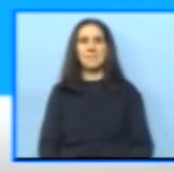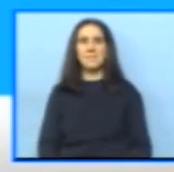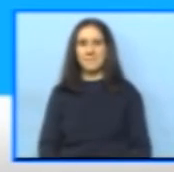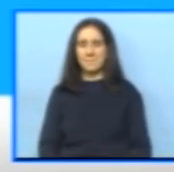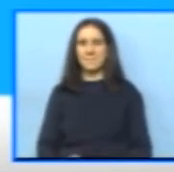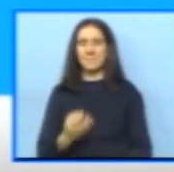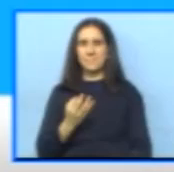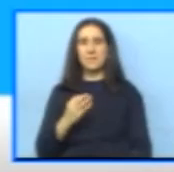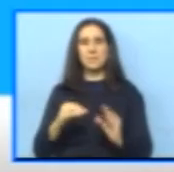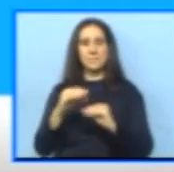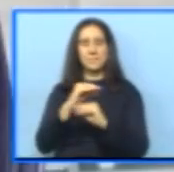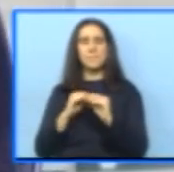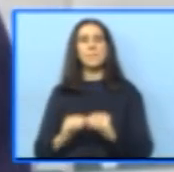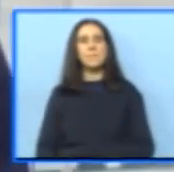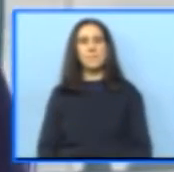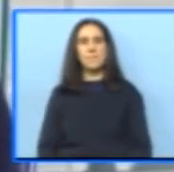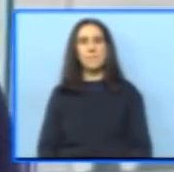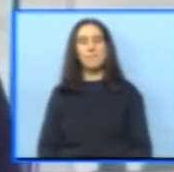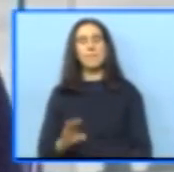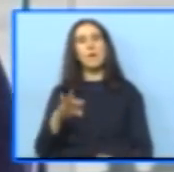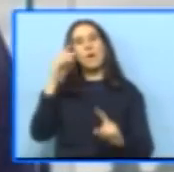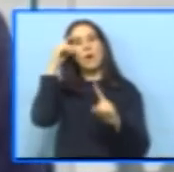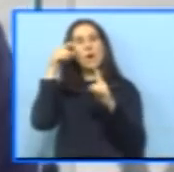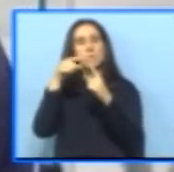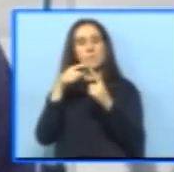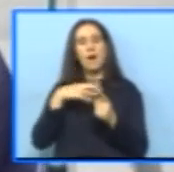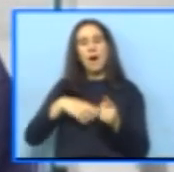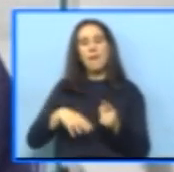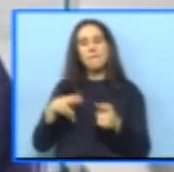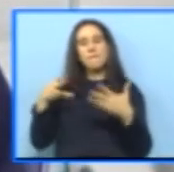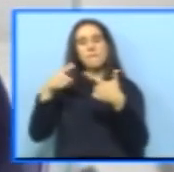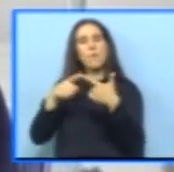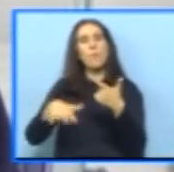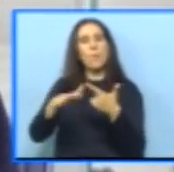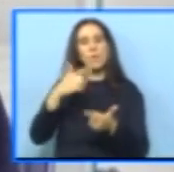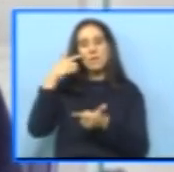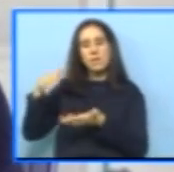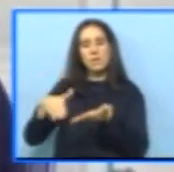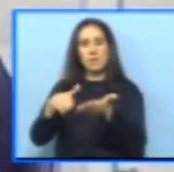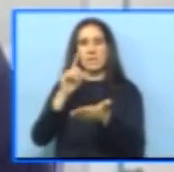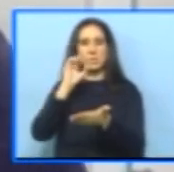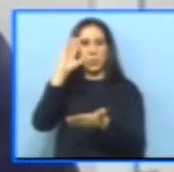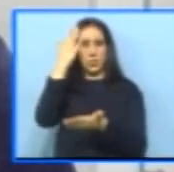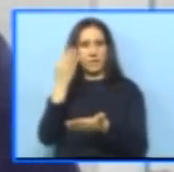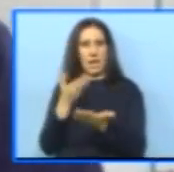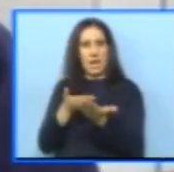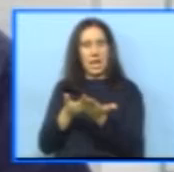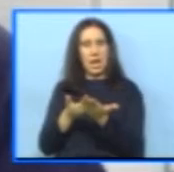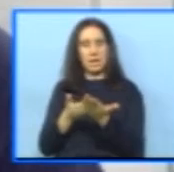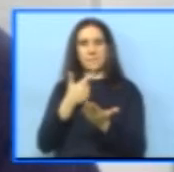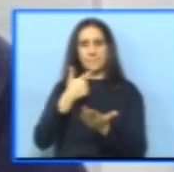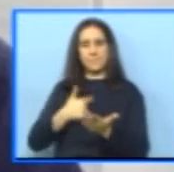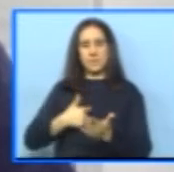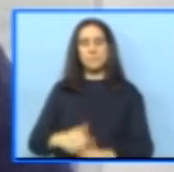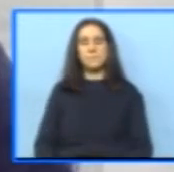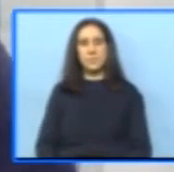tornar visível, objetível, para onde é que nós queremos ir. Mas o importante é, de facto, o caminho. Elas sinalizam o caminho. Acontece muitas vezes, e os